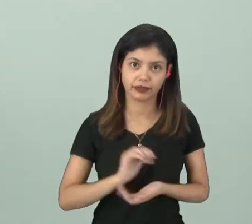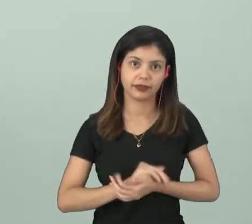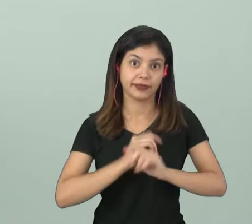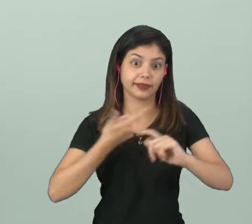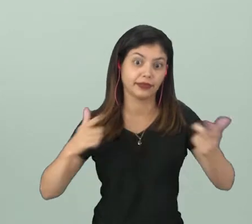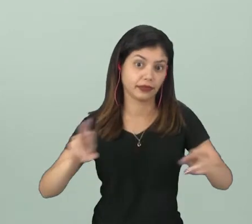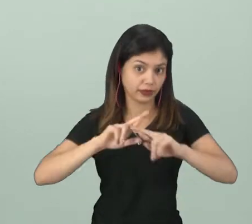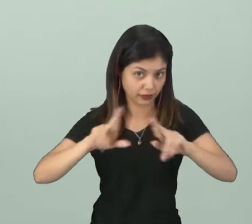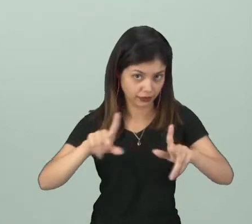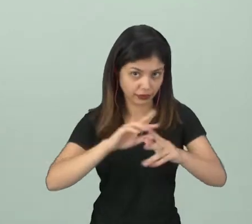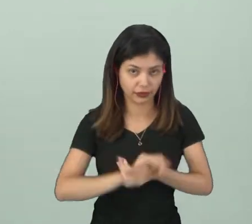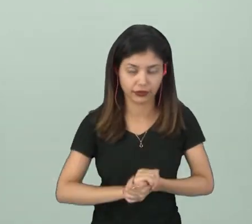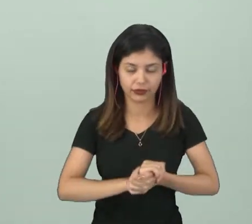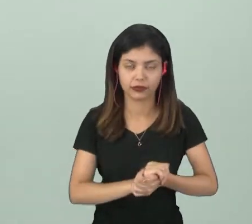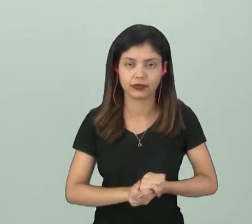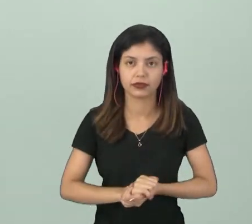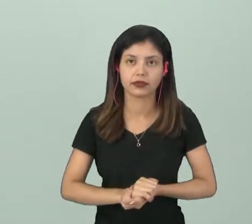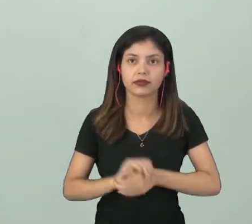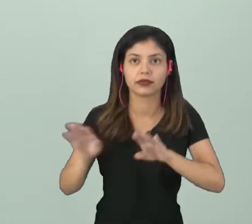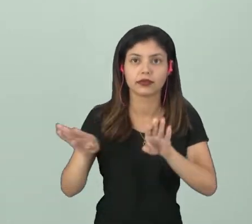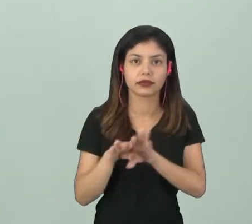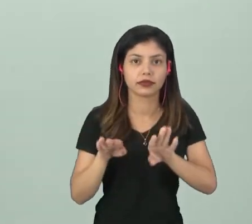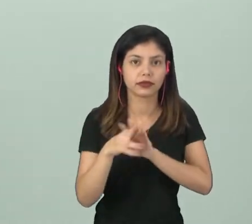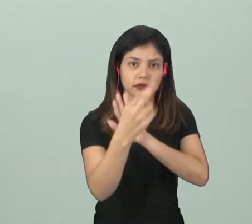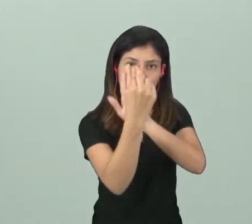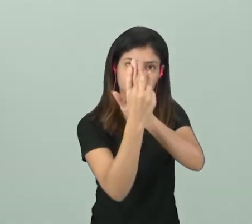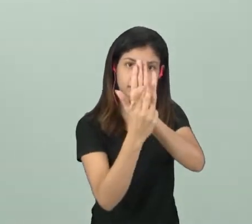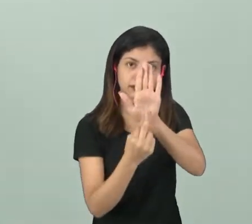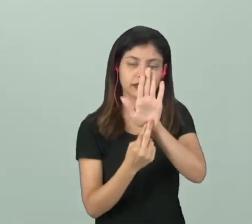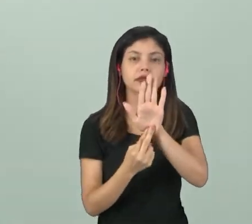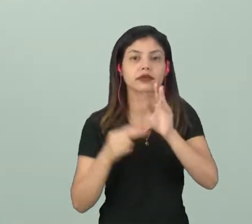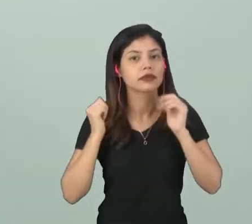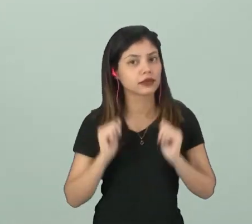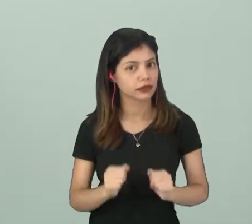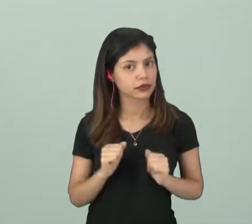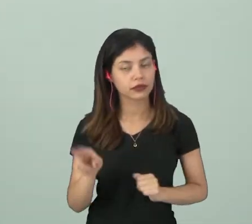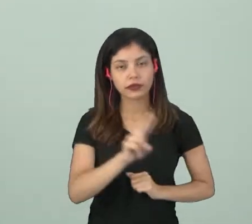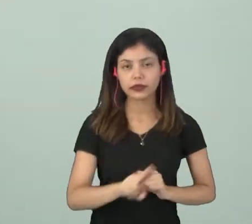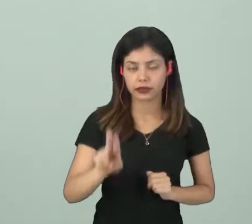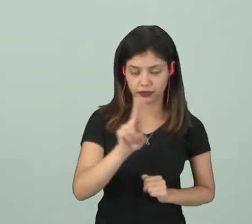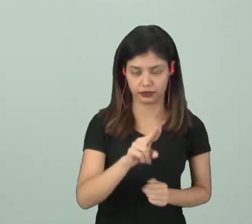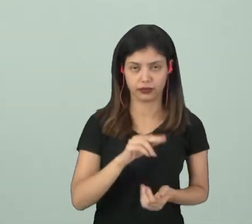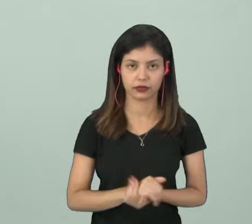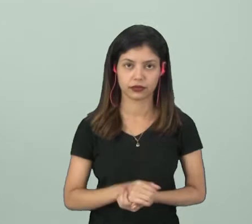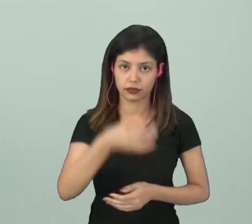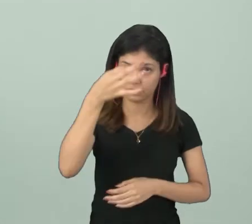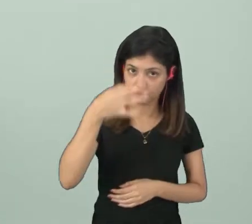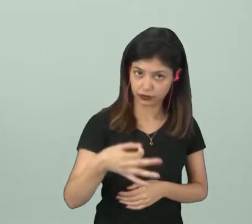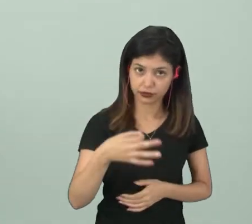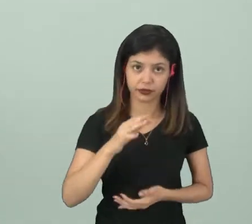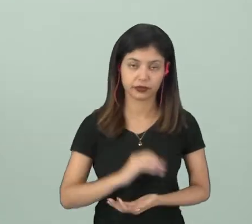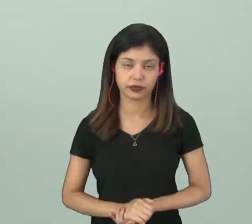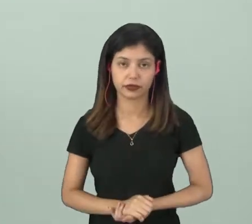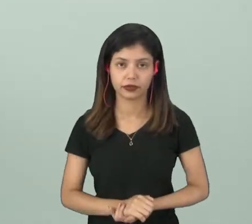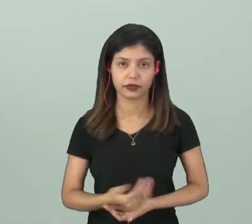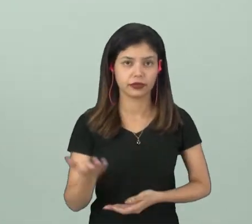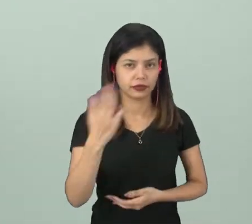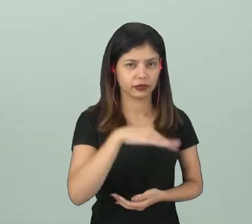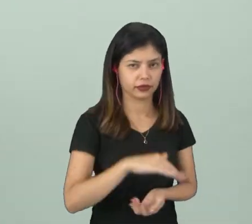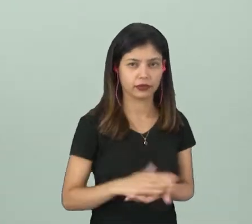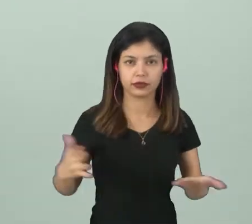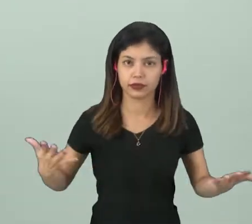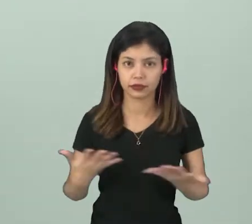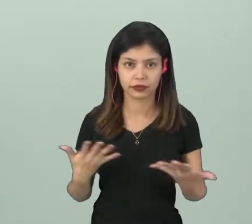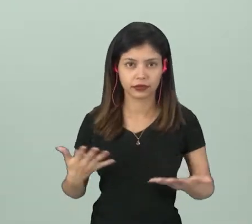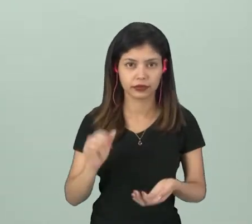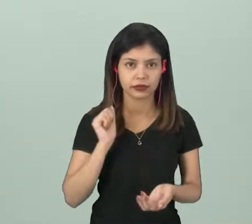enormes diferenças. E nós temos também algumas regras para que possamos utilizá-los da maneira correta. Vamos agora